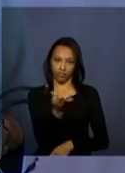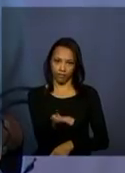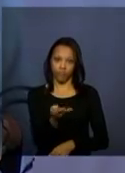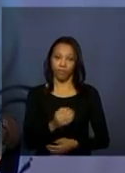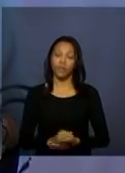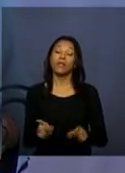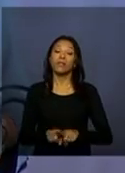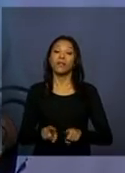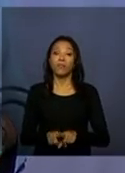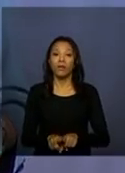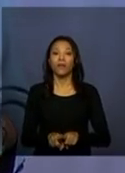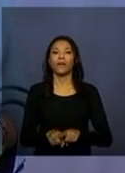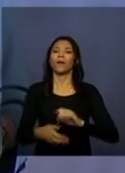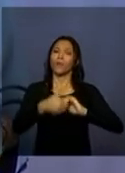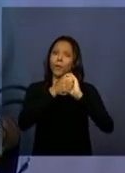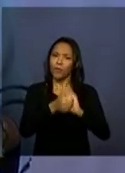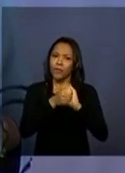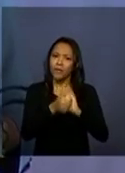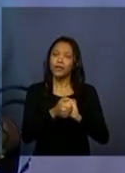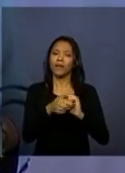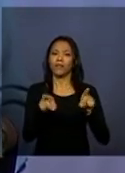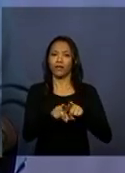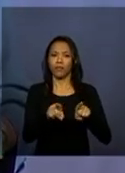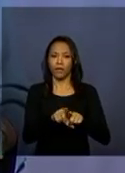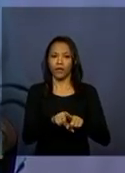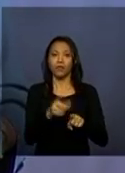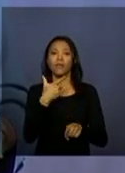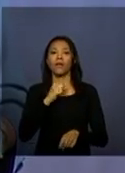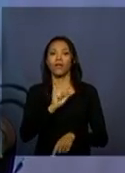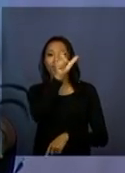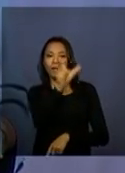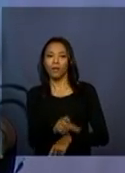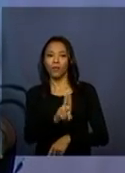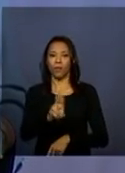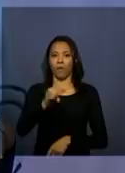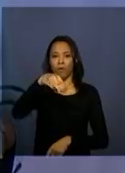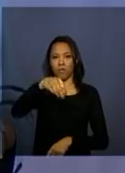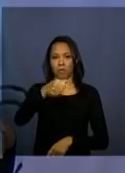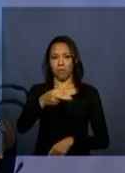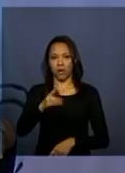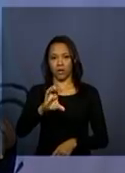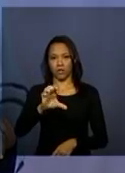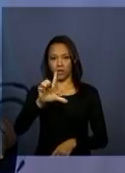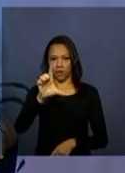Queria cumprimentar também o Marcelo Lotto,